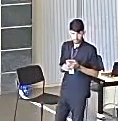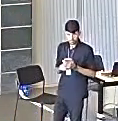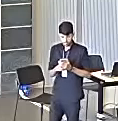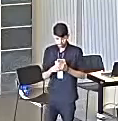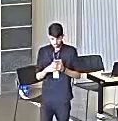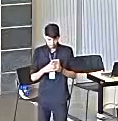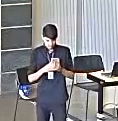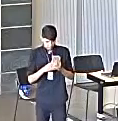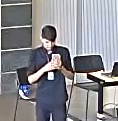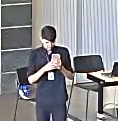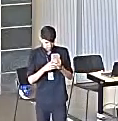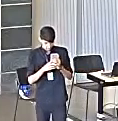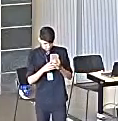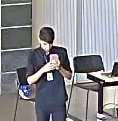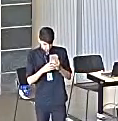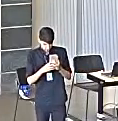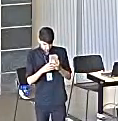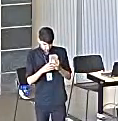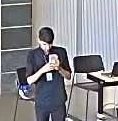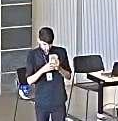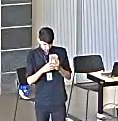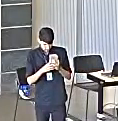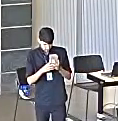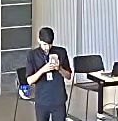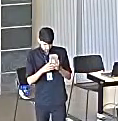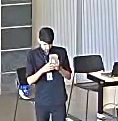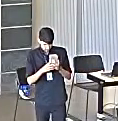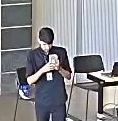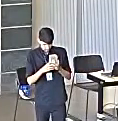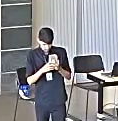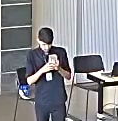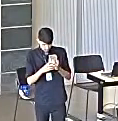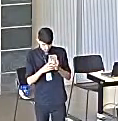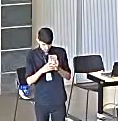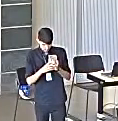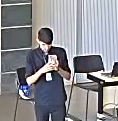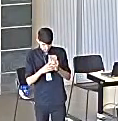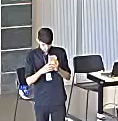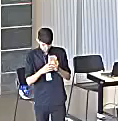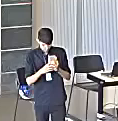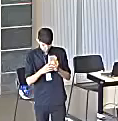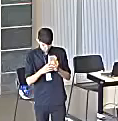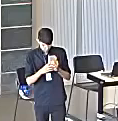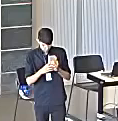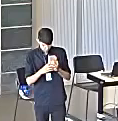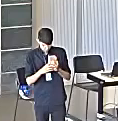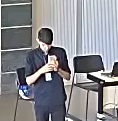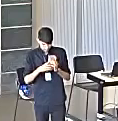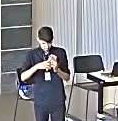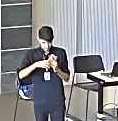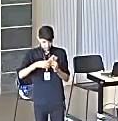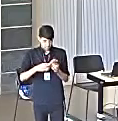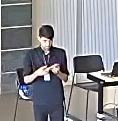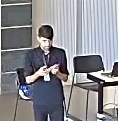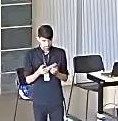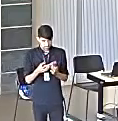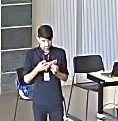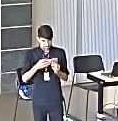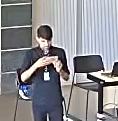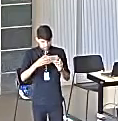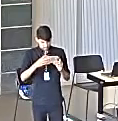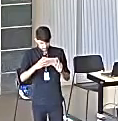eu queria depois então já corrijam aí a não presença do delite mas eu queria também eh fazer